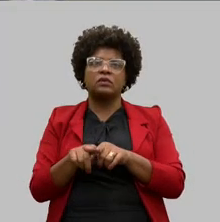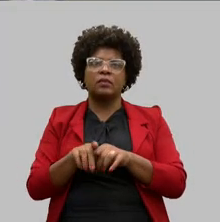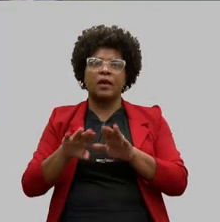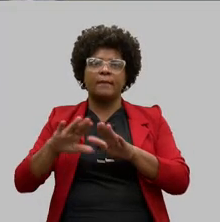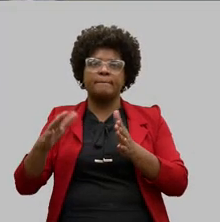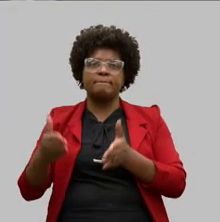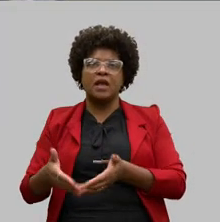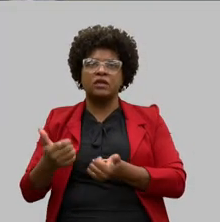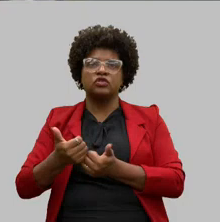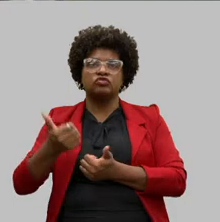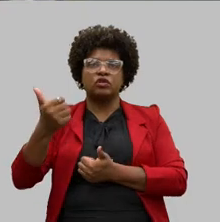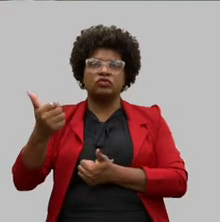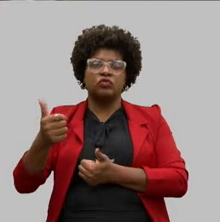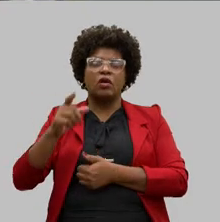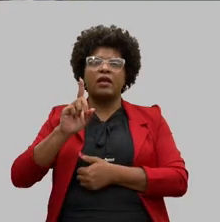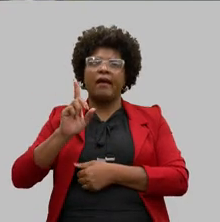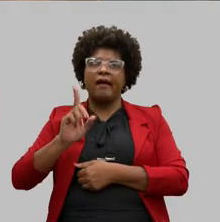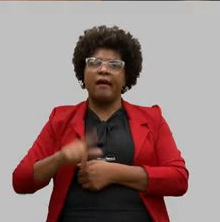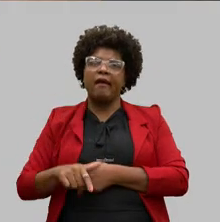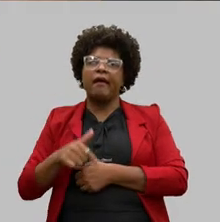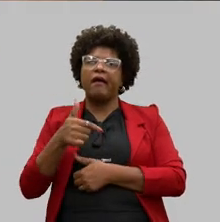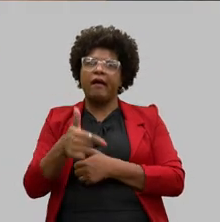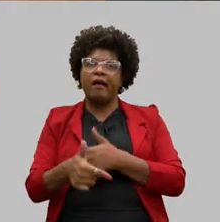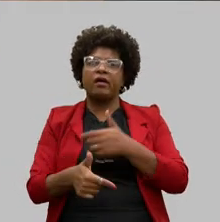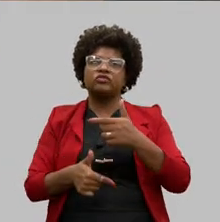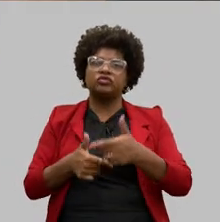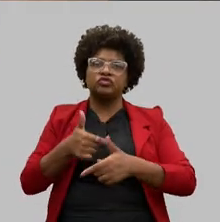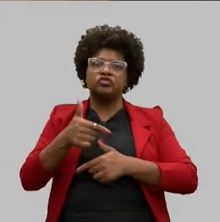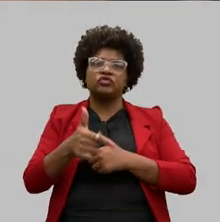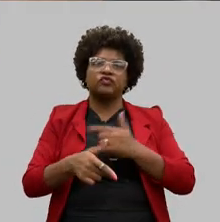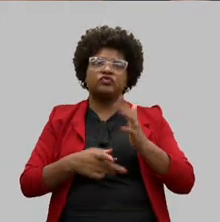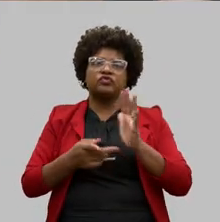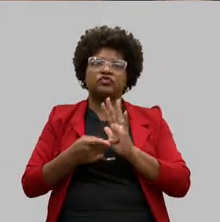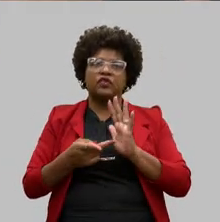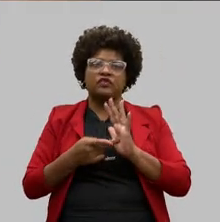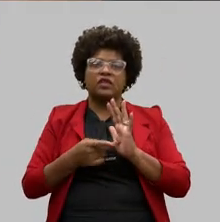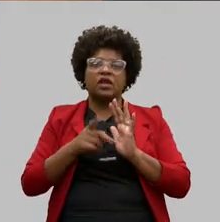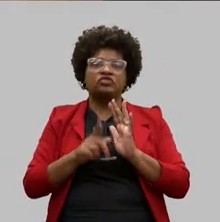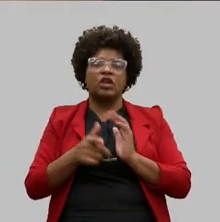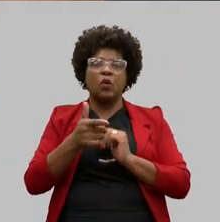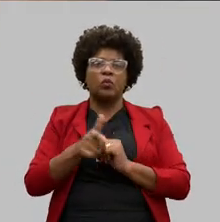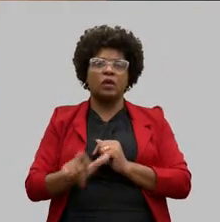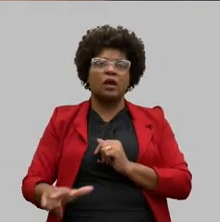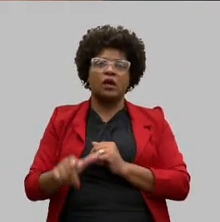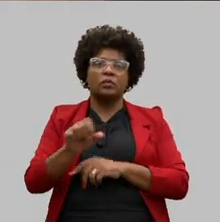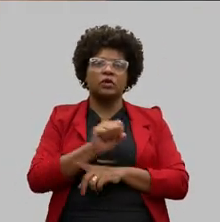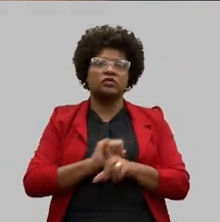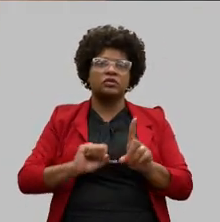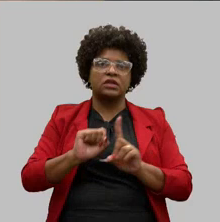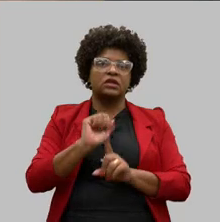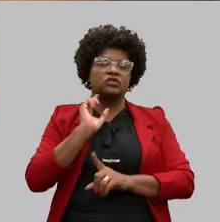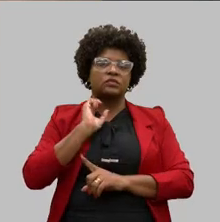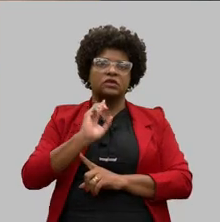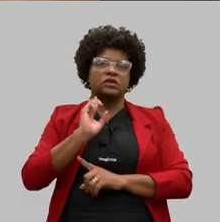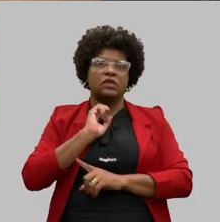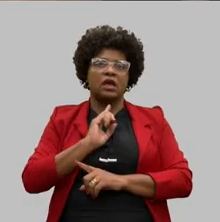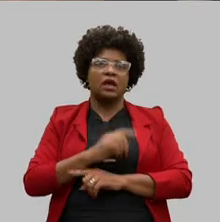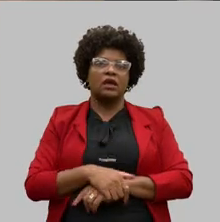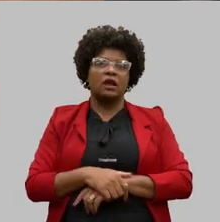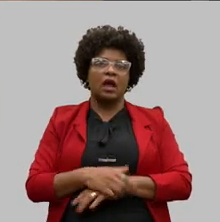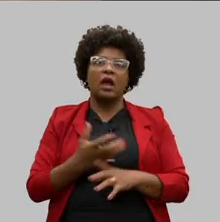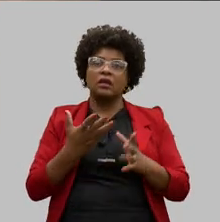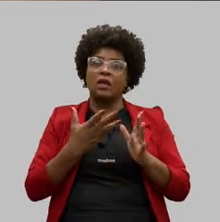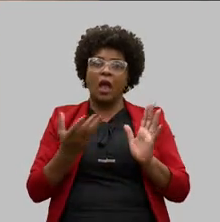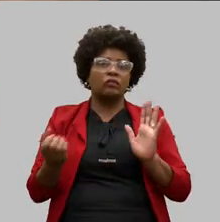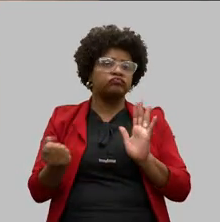um conselho bastante ativo e isso é muito importante isso é um ganho pra sociedade mineira então com essas palavras eu quero deixar